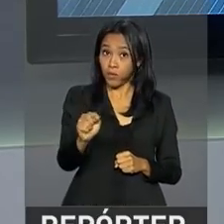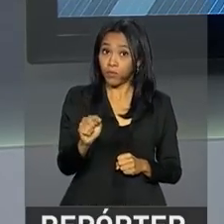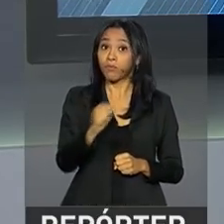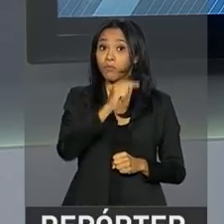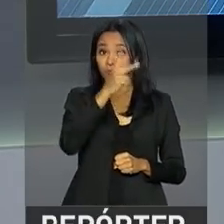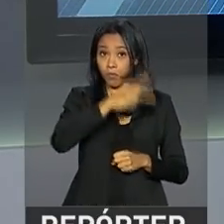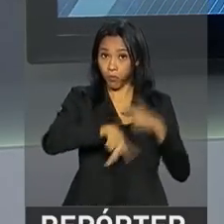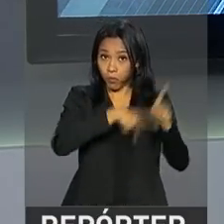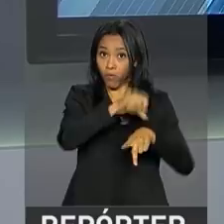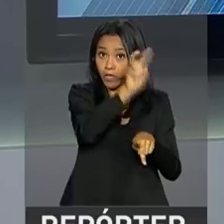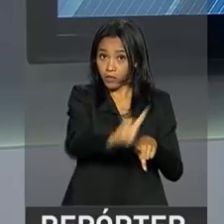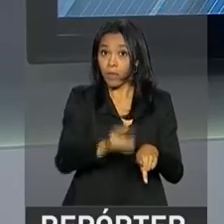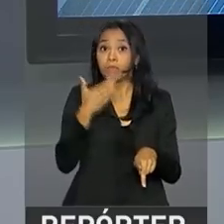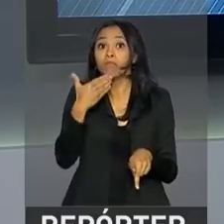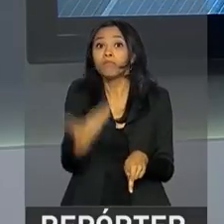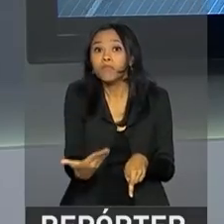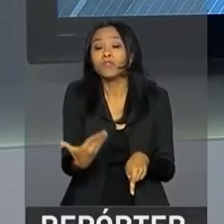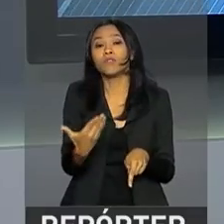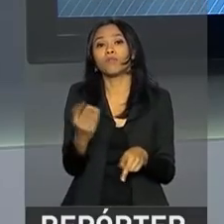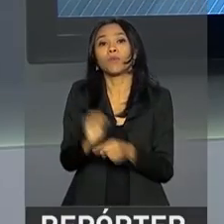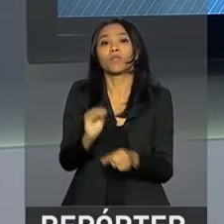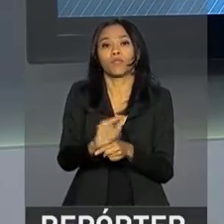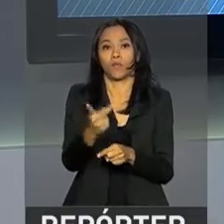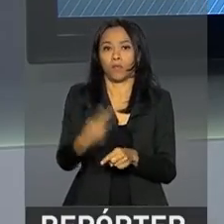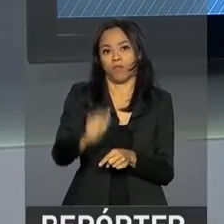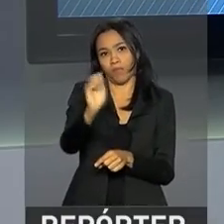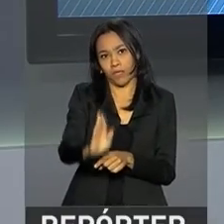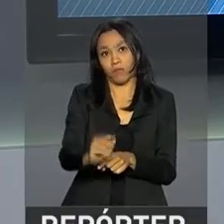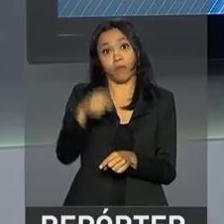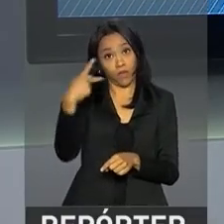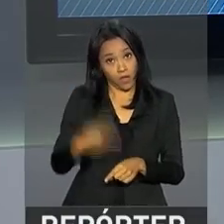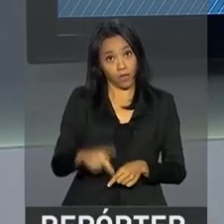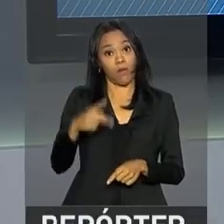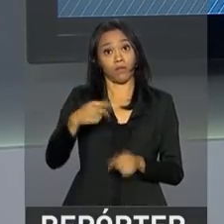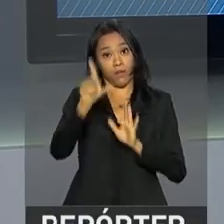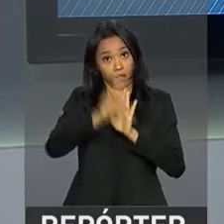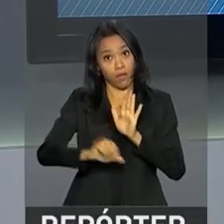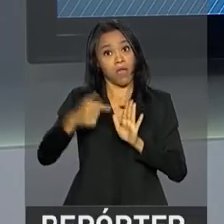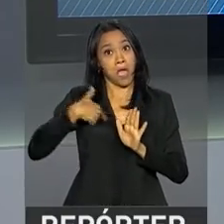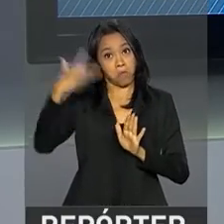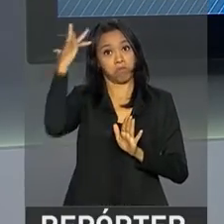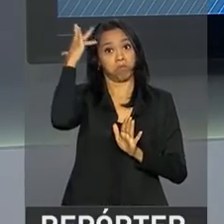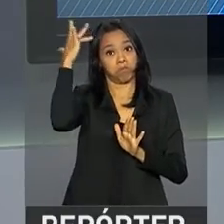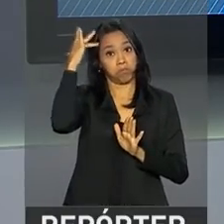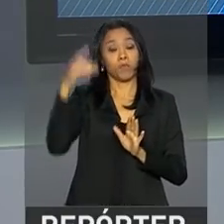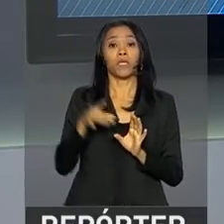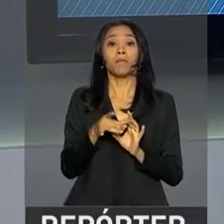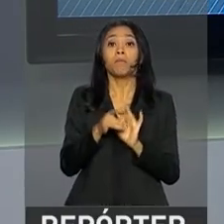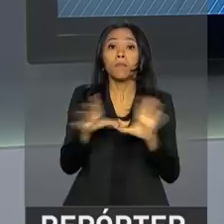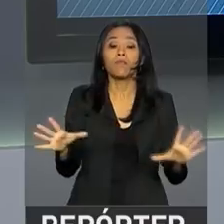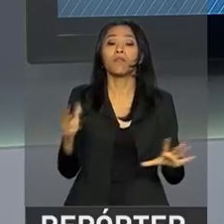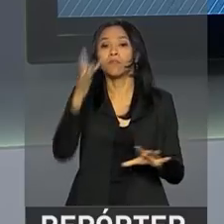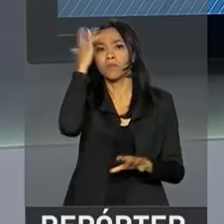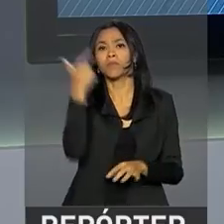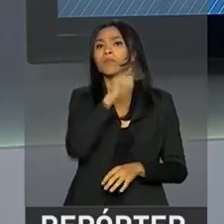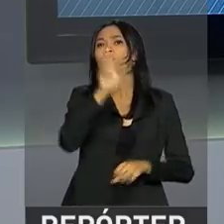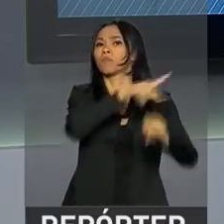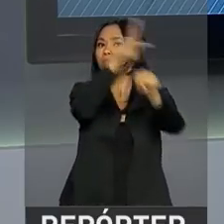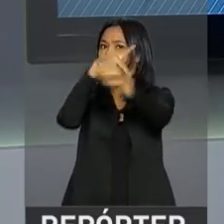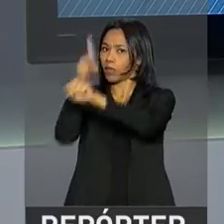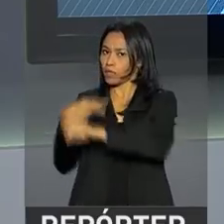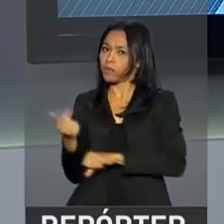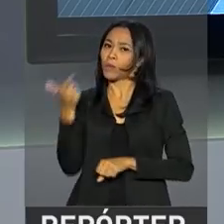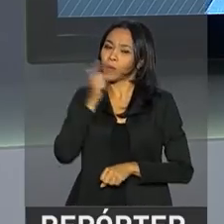país o brasil tem uma legislação de refúgio é considerada moderna que permite aos cidadãos de outros países obter documentos